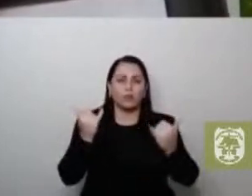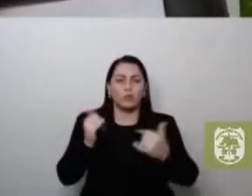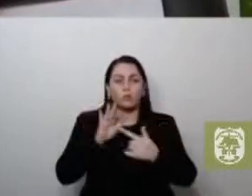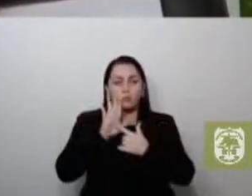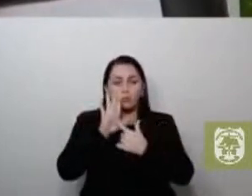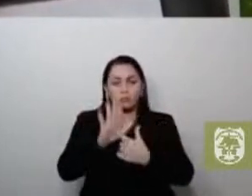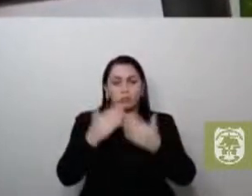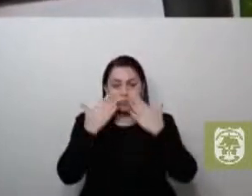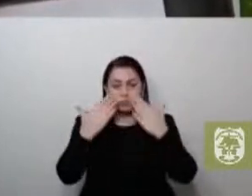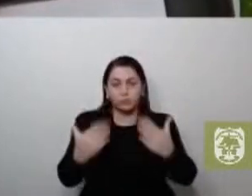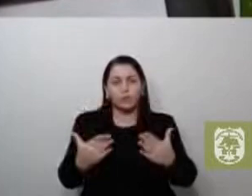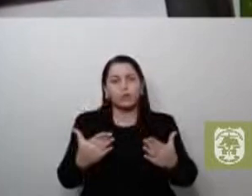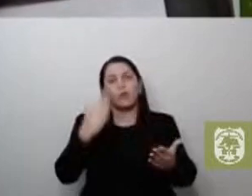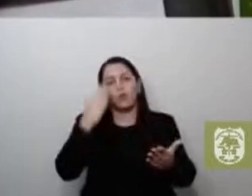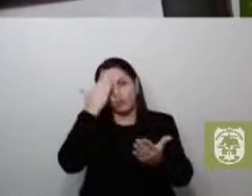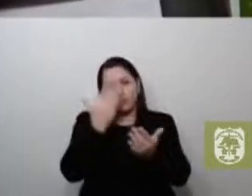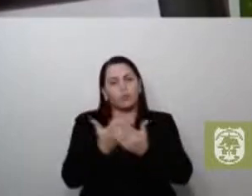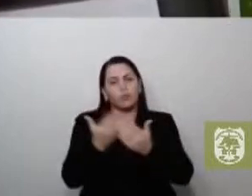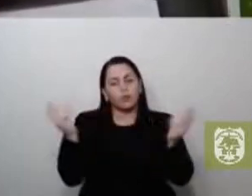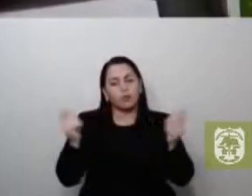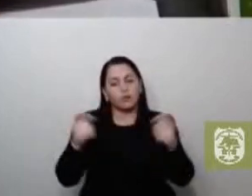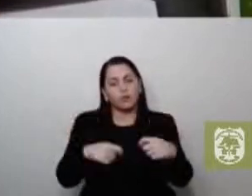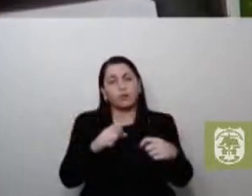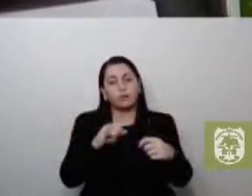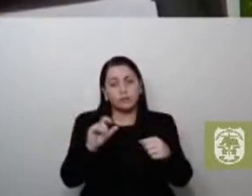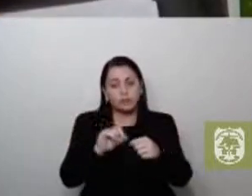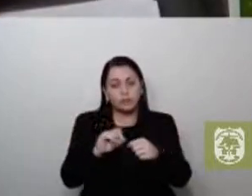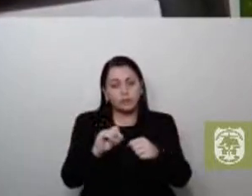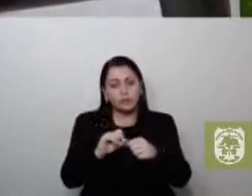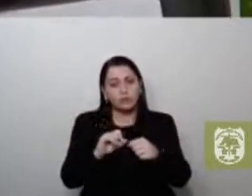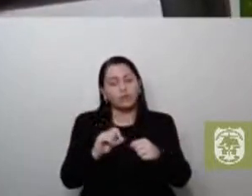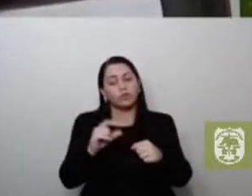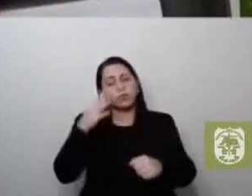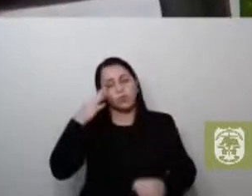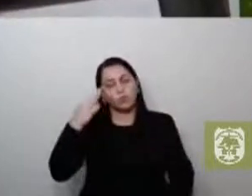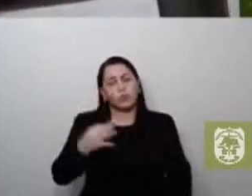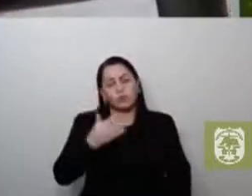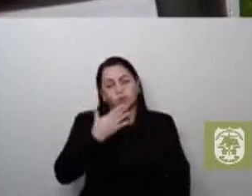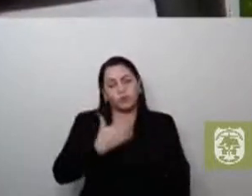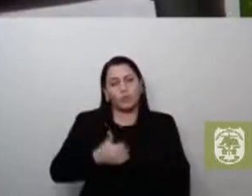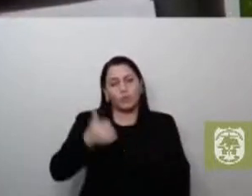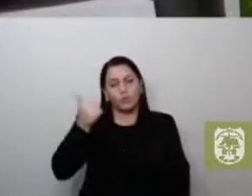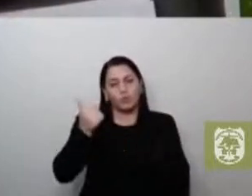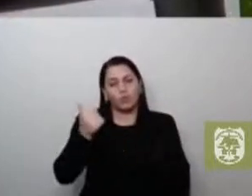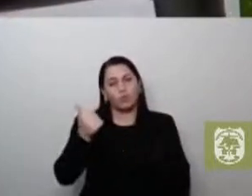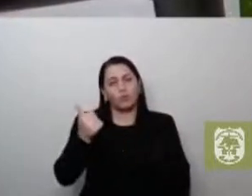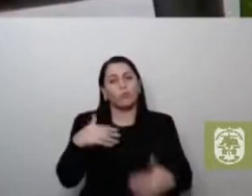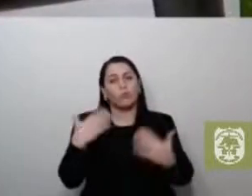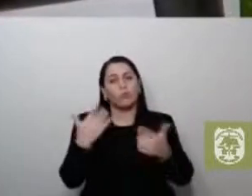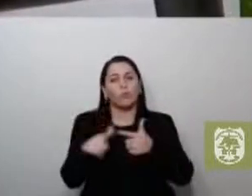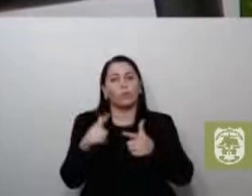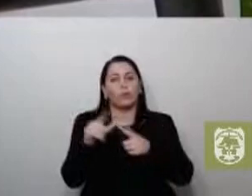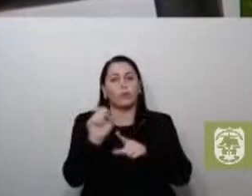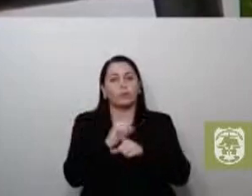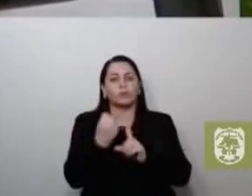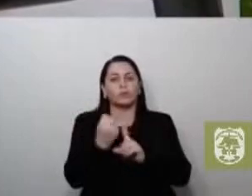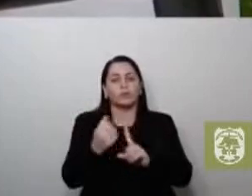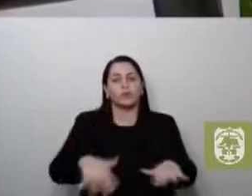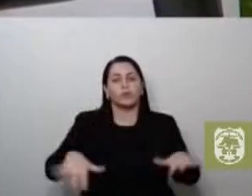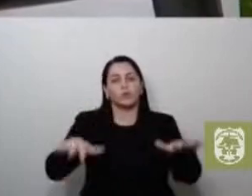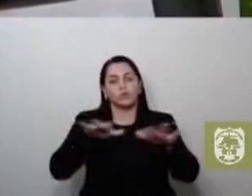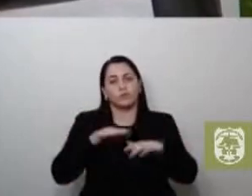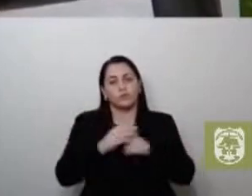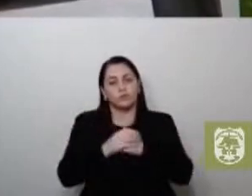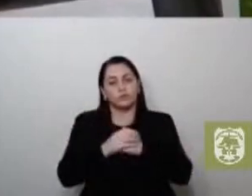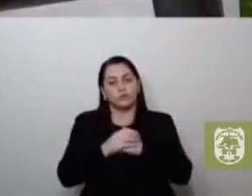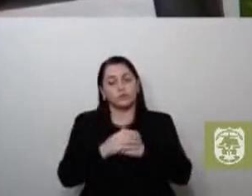E se assim está fazendo, é para que possamos compreender melhor a problemática social. No